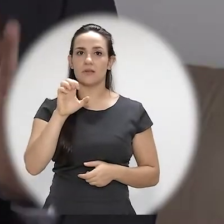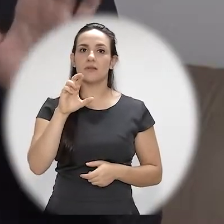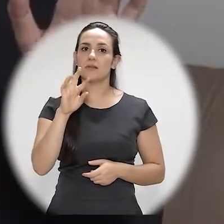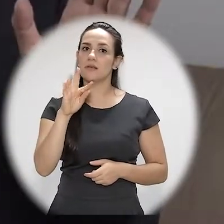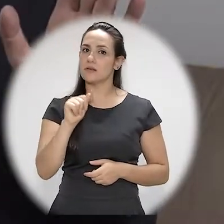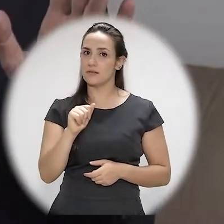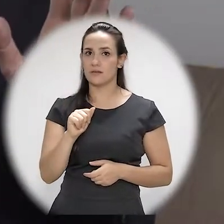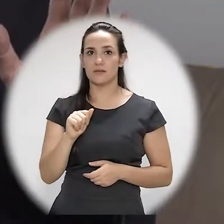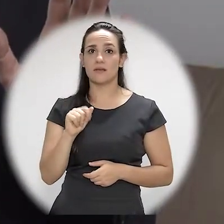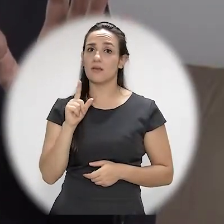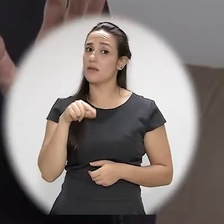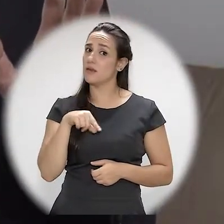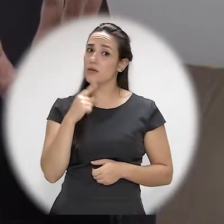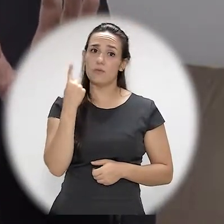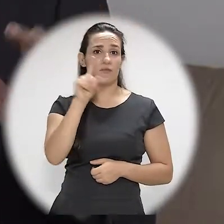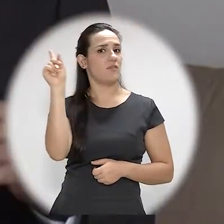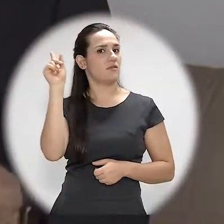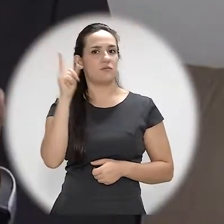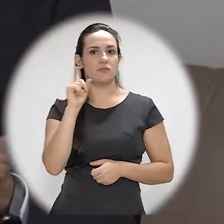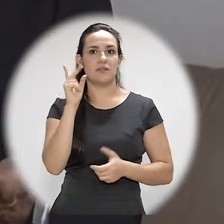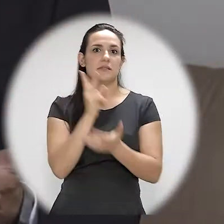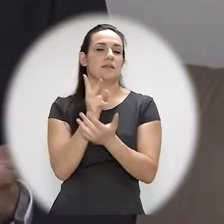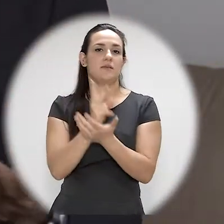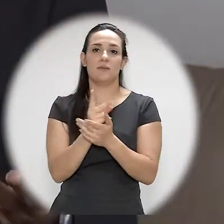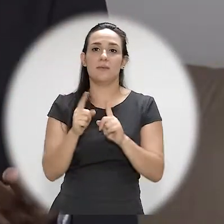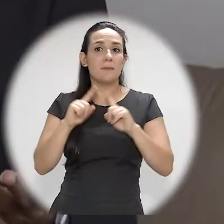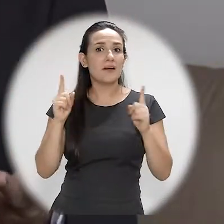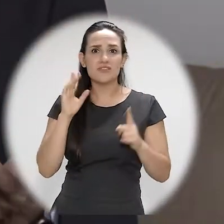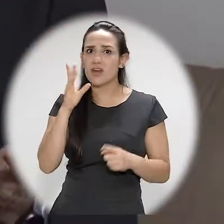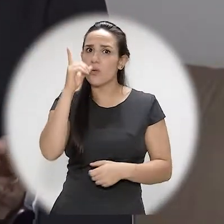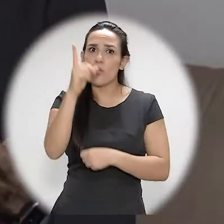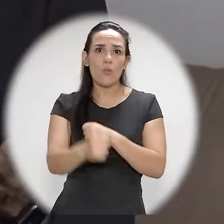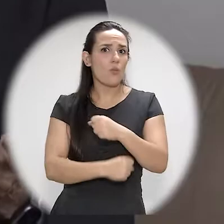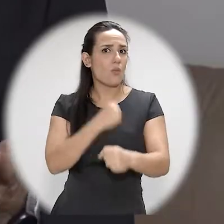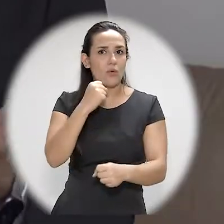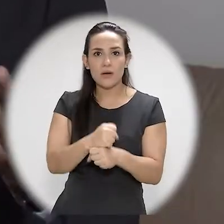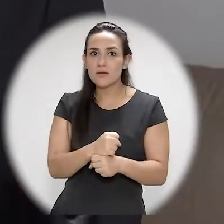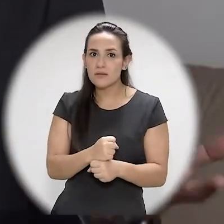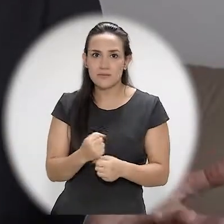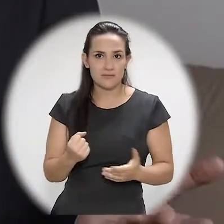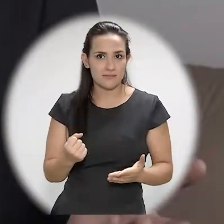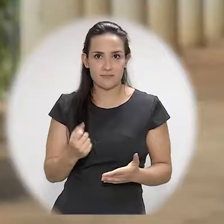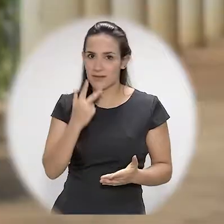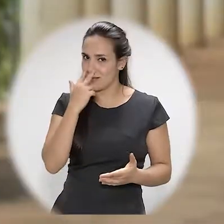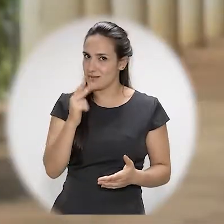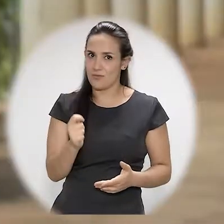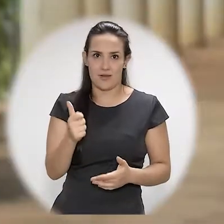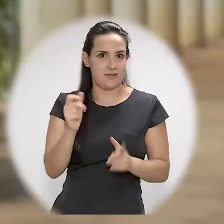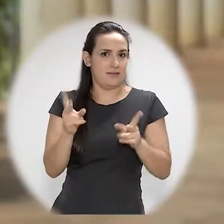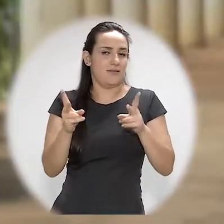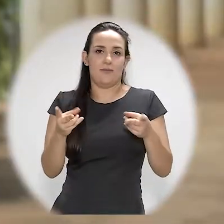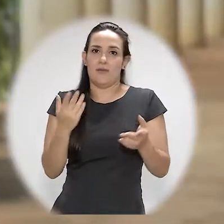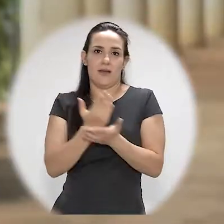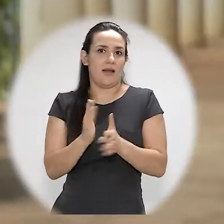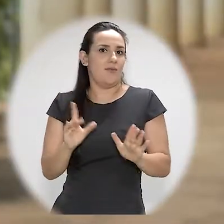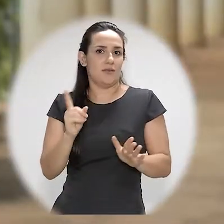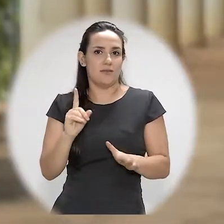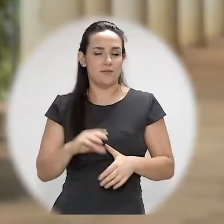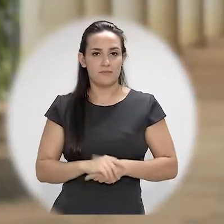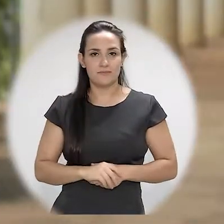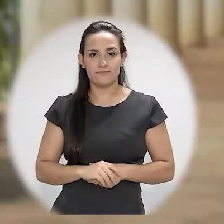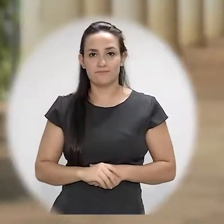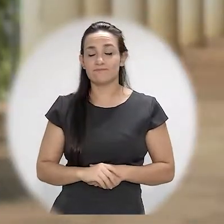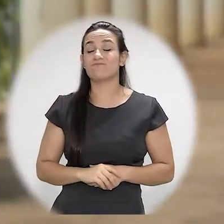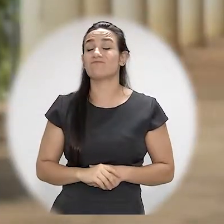tempo, não é para sempre. E nós estamos vivendo há um ano. Um ano é quase que para sempre. As cargas de